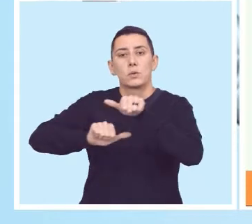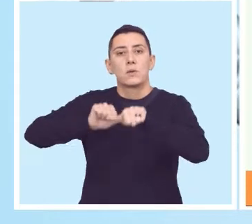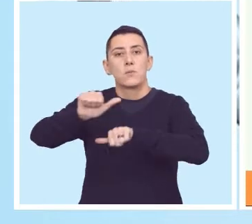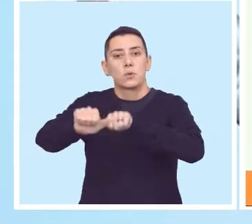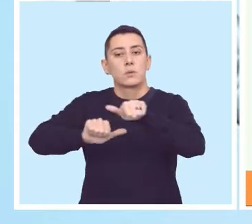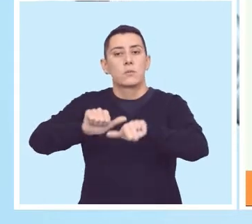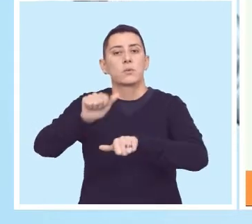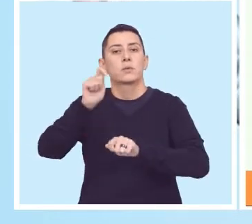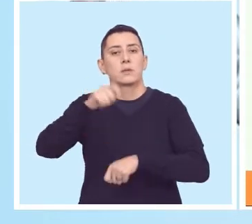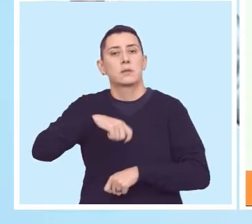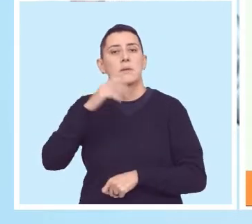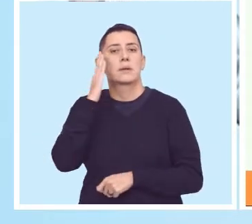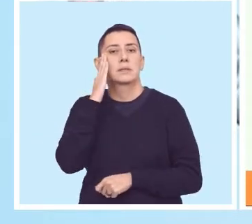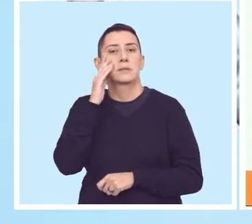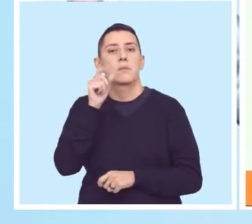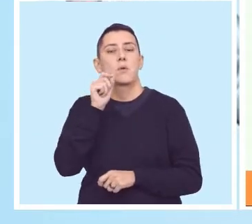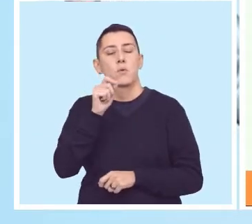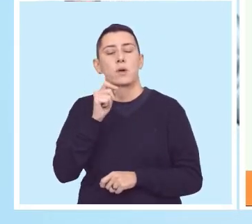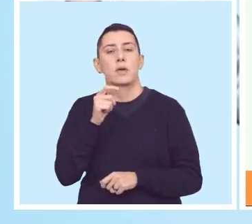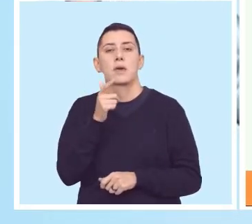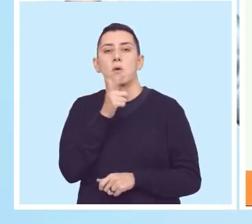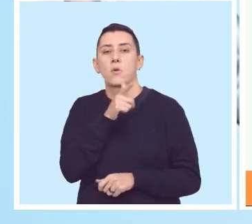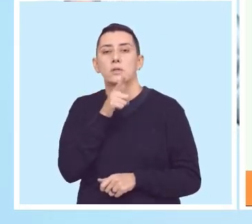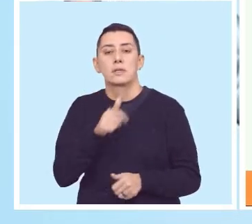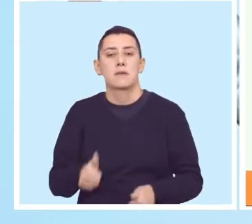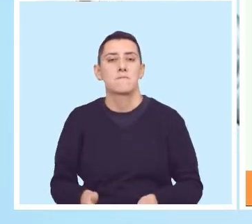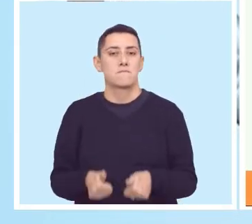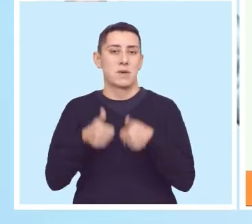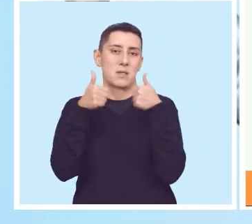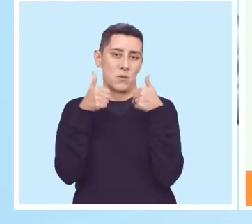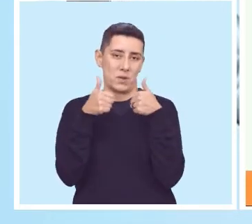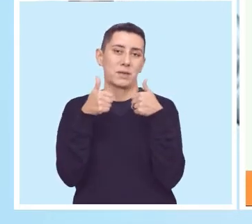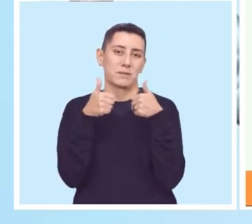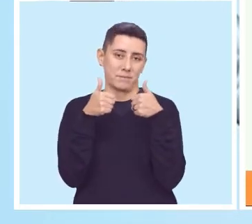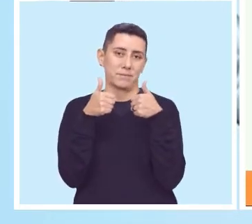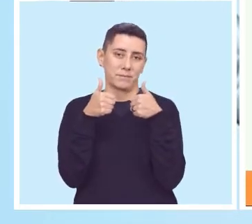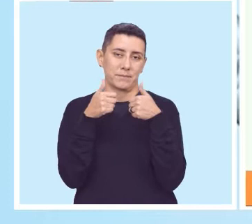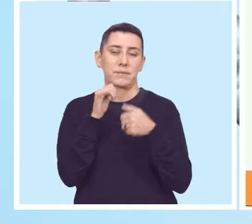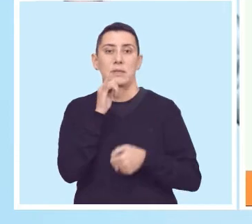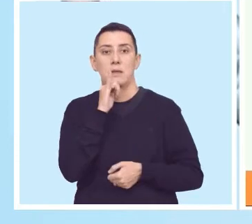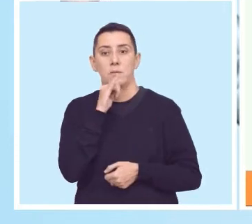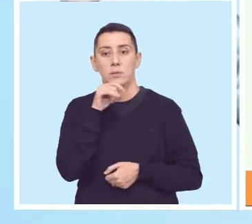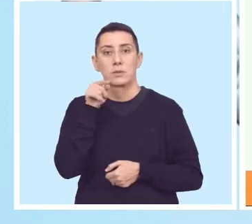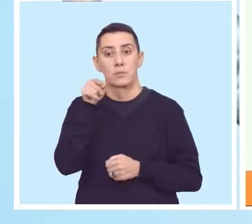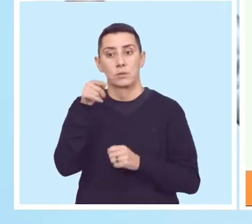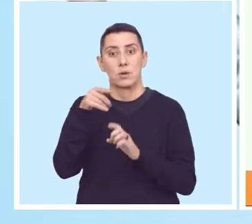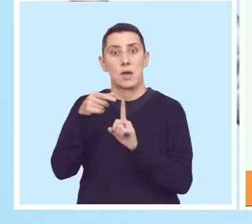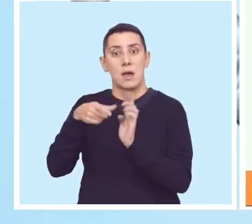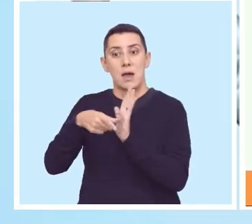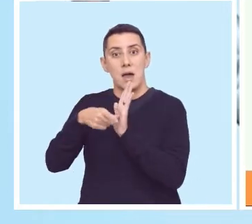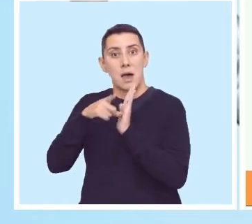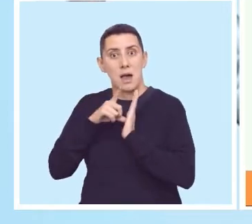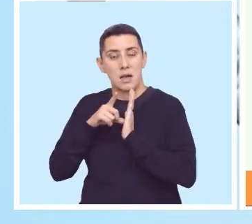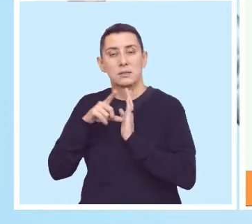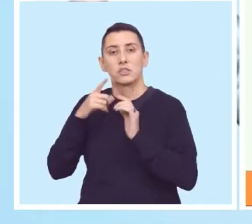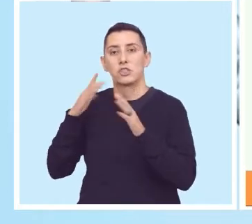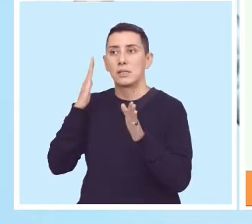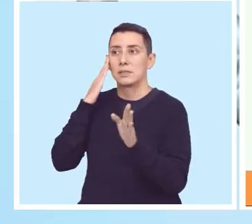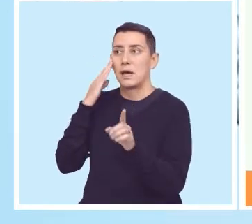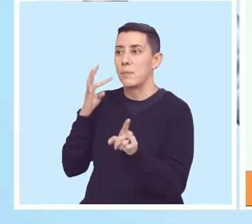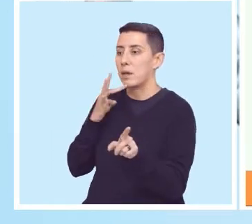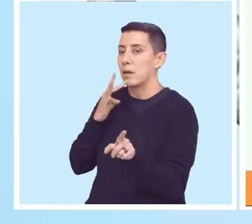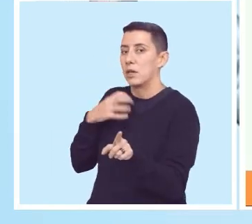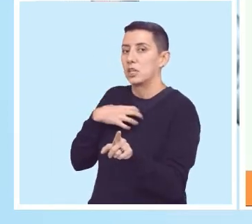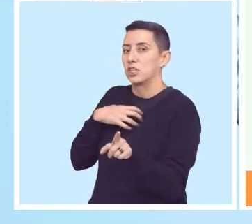fazer inferências e projeções e dizer, ó, nesse período aqui, a gente precisa fazer uma ação para evitar que tal coisa aconteça mais lá na